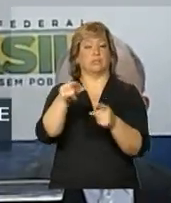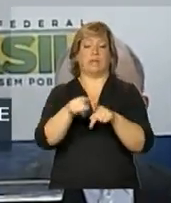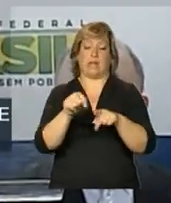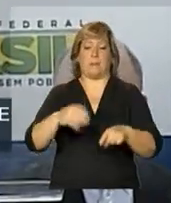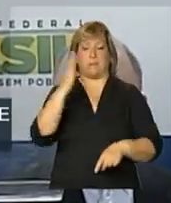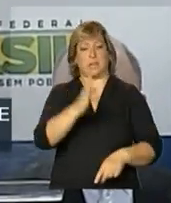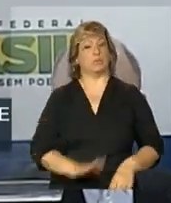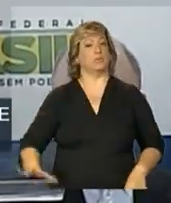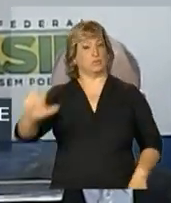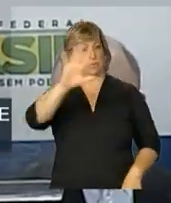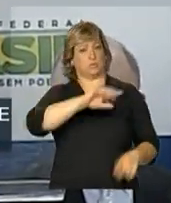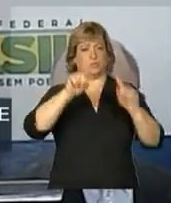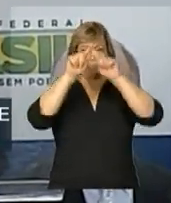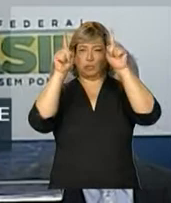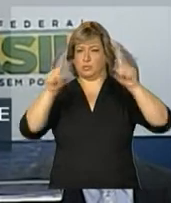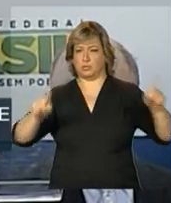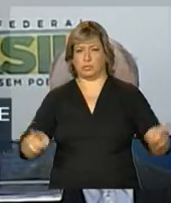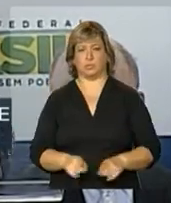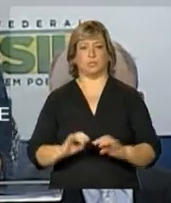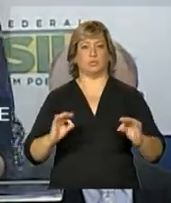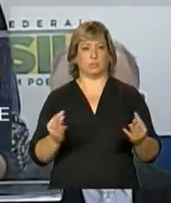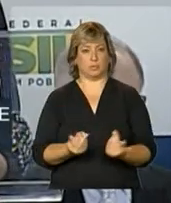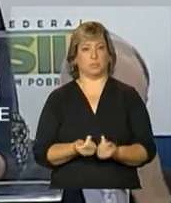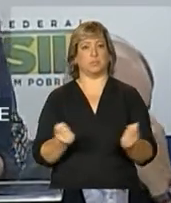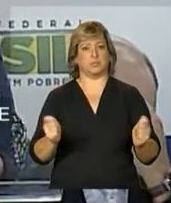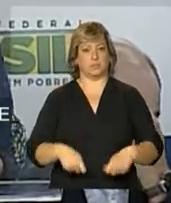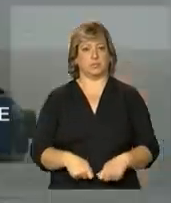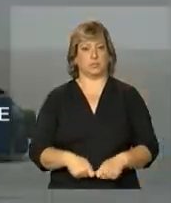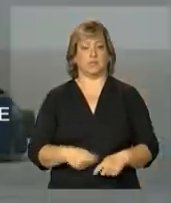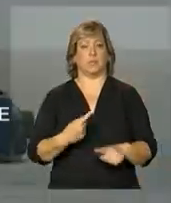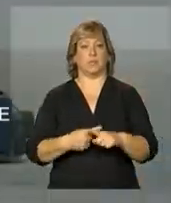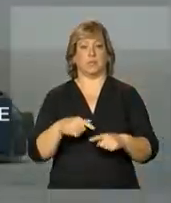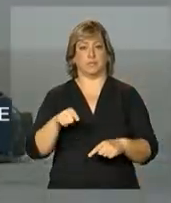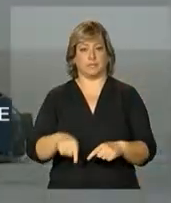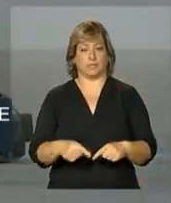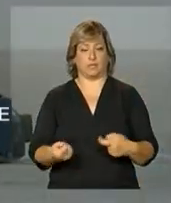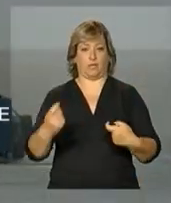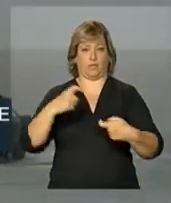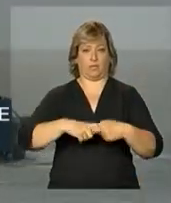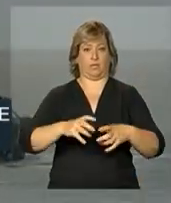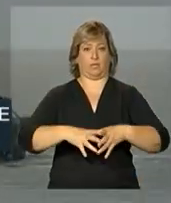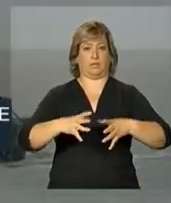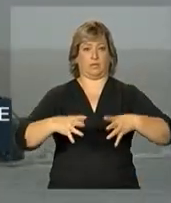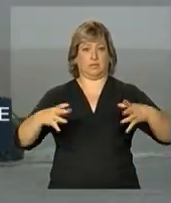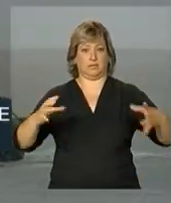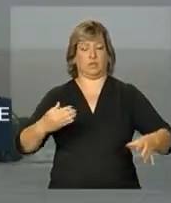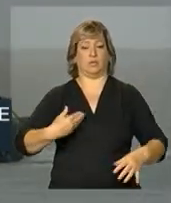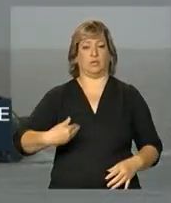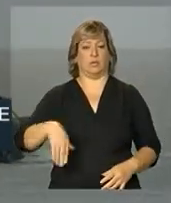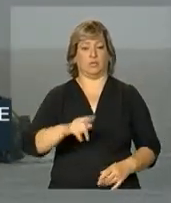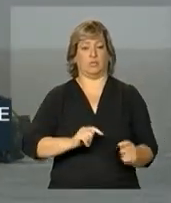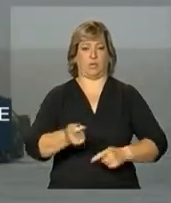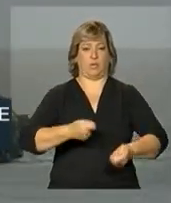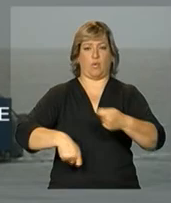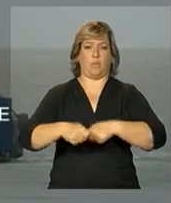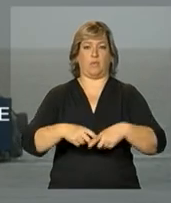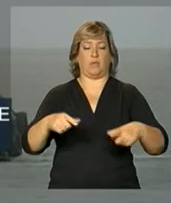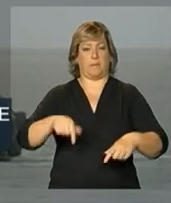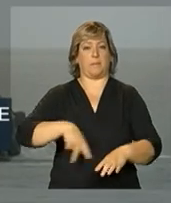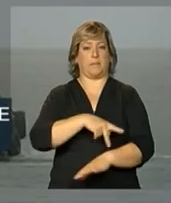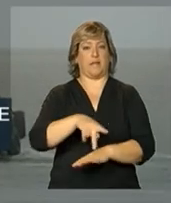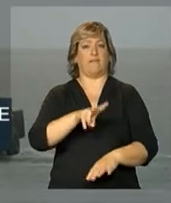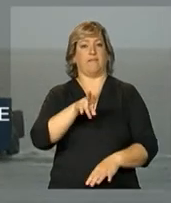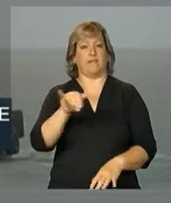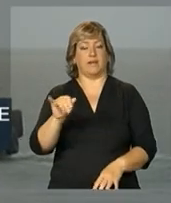e nós sabemos que a retomada que a expansão do crescimento econômico do nosso país vai